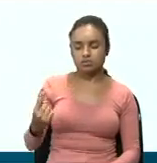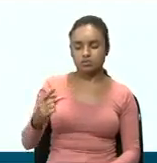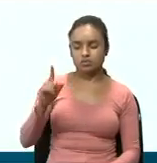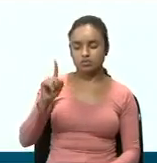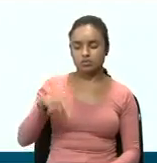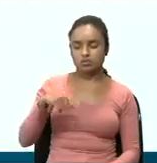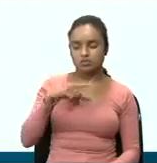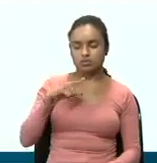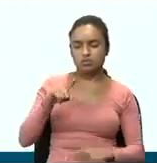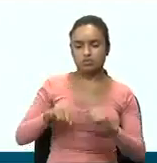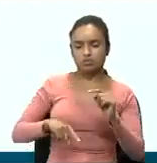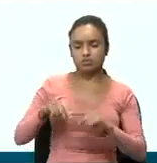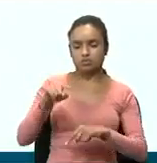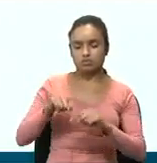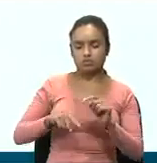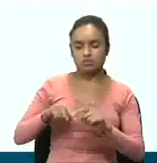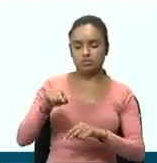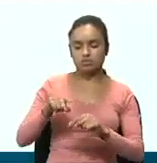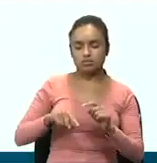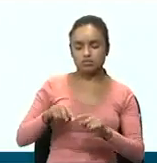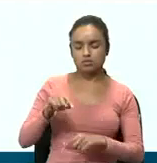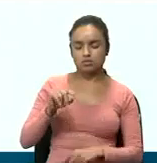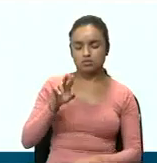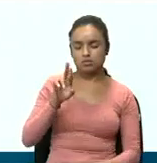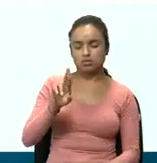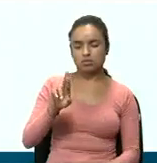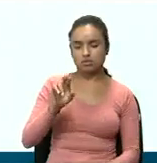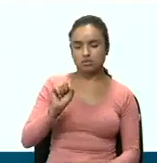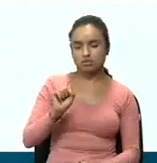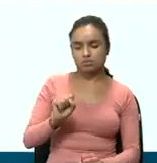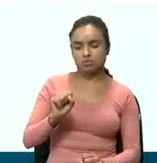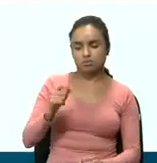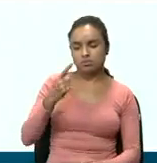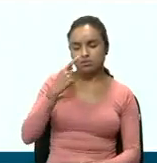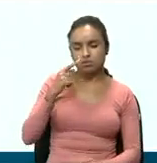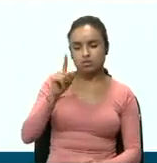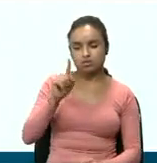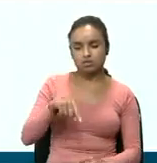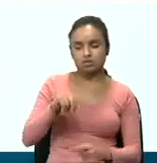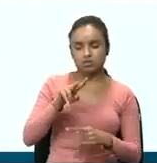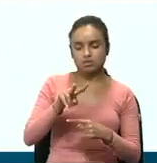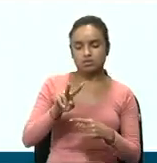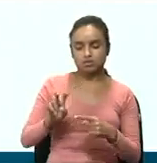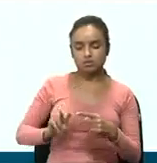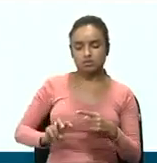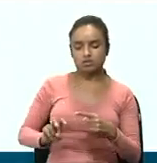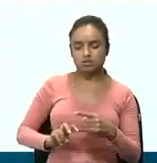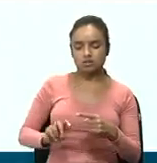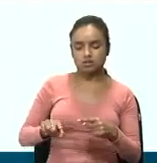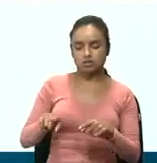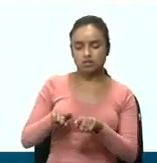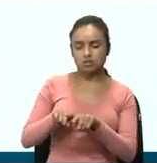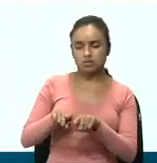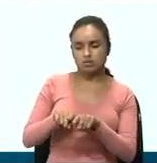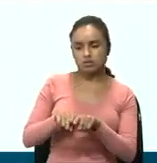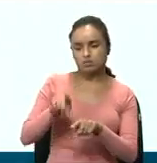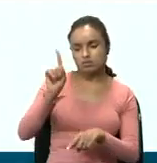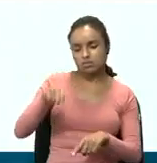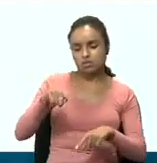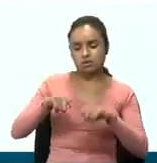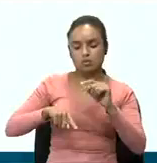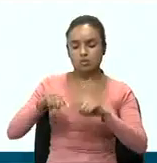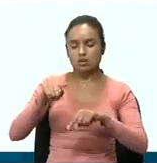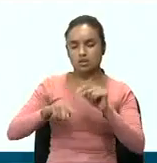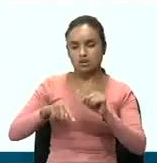está elevado a n-1, que é R, nós já podemos ver que ele vale 2/5. E o elemento,